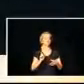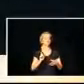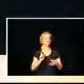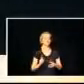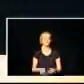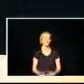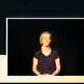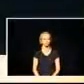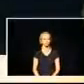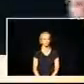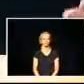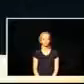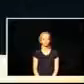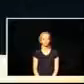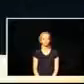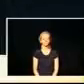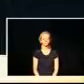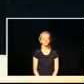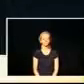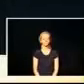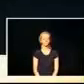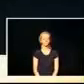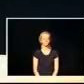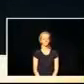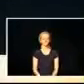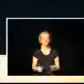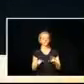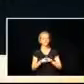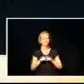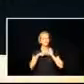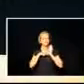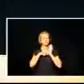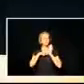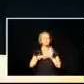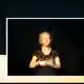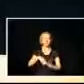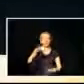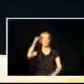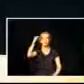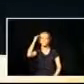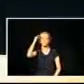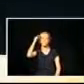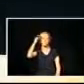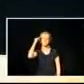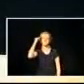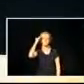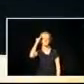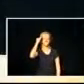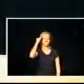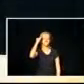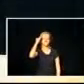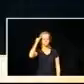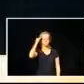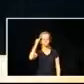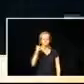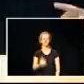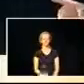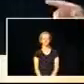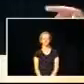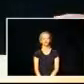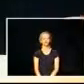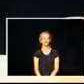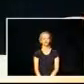trazer clarear melhor aquilo que também nós pensamos. Eu acredito, são 43 ou